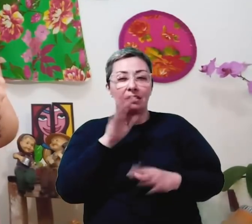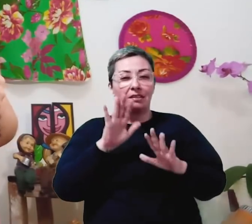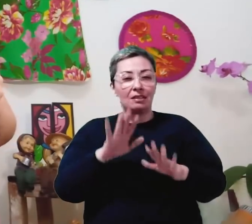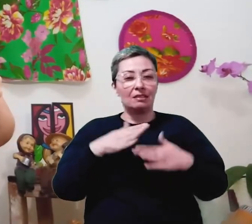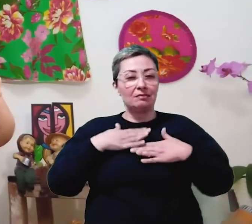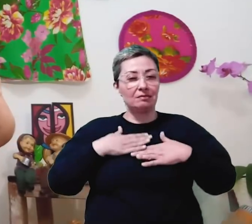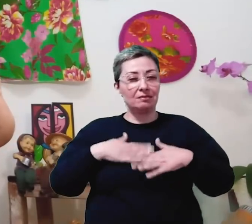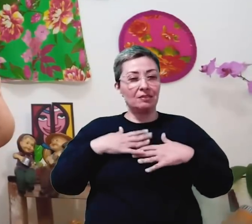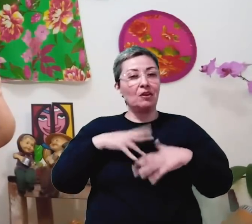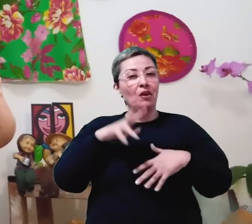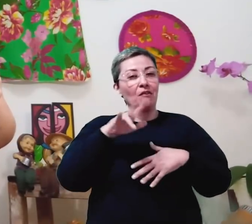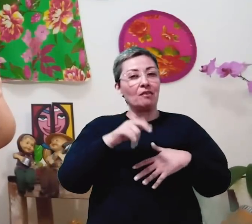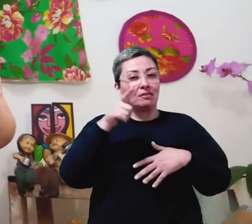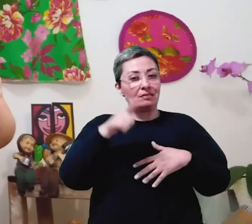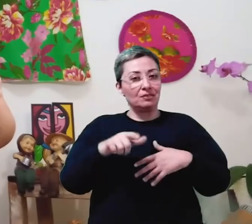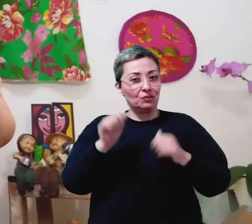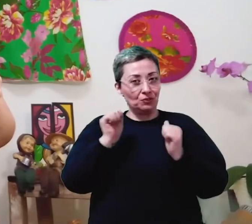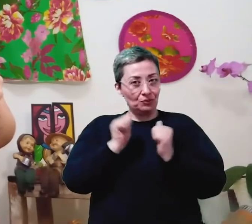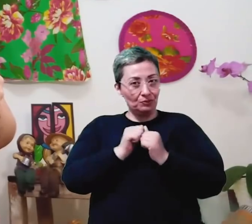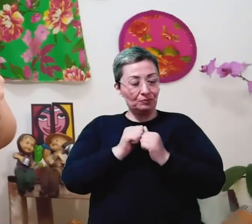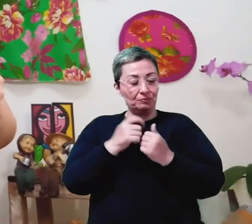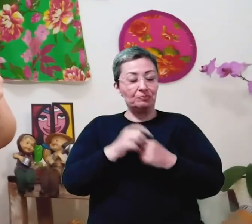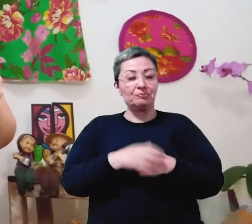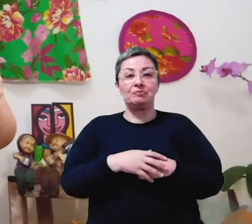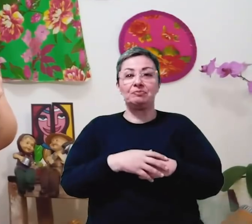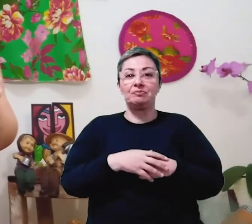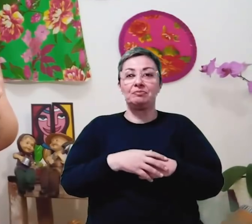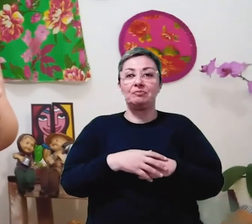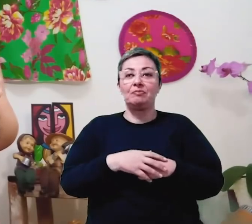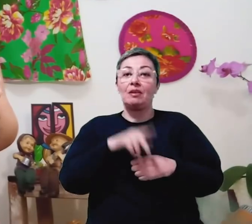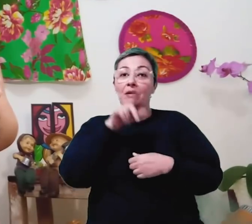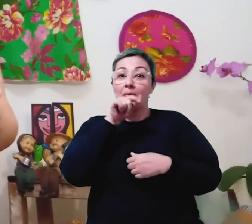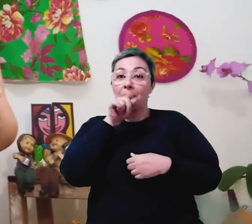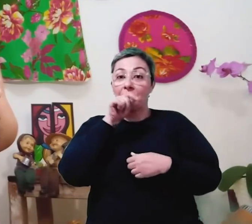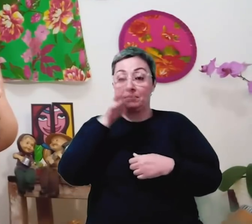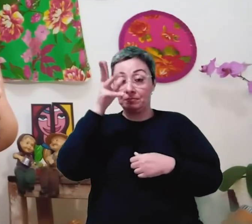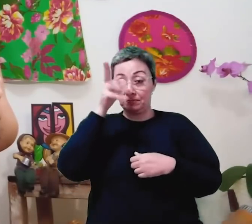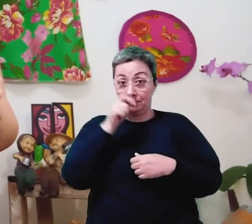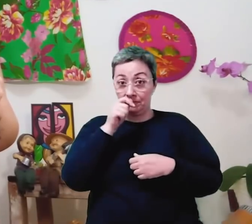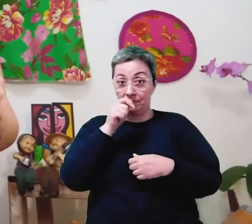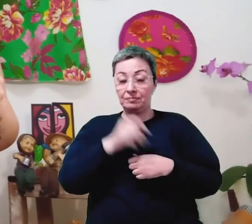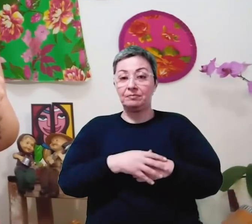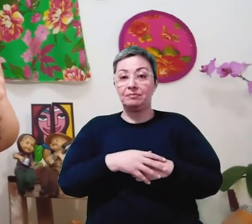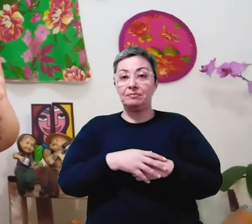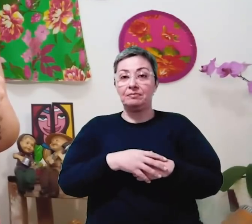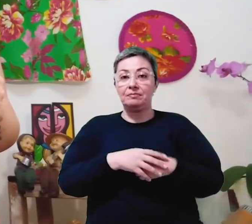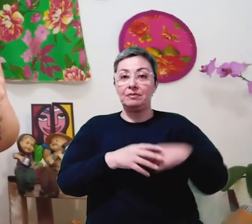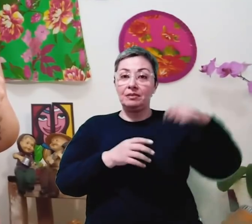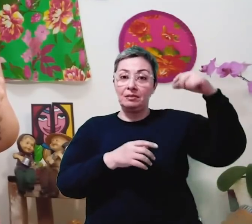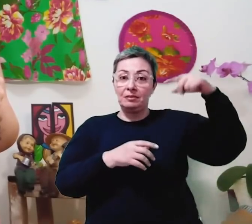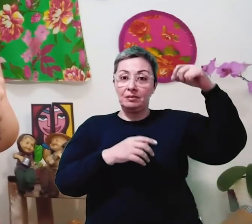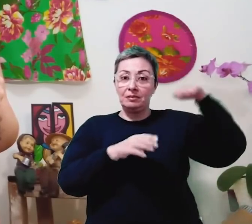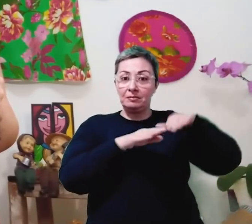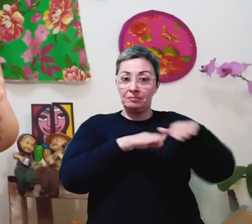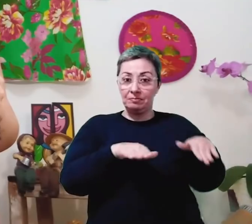você vai repetir comigo, tá bom? Vamos lá. Pia o pinto. Pinga